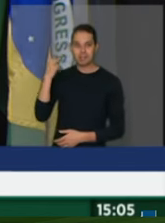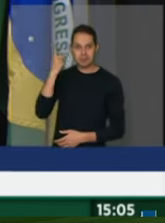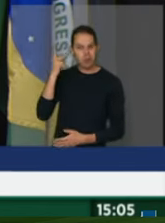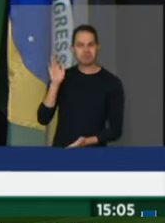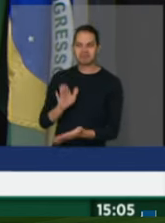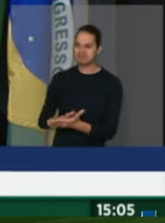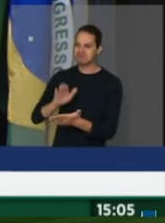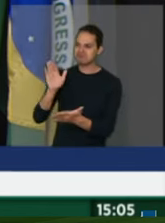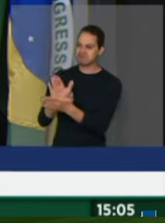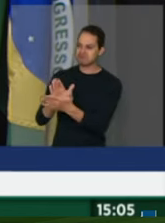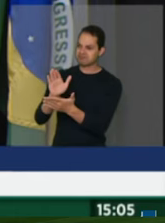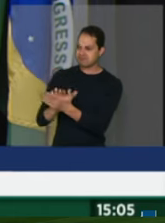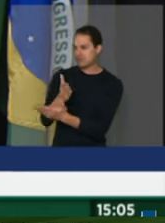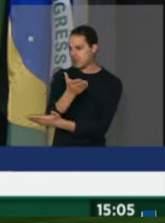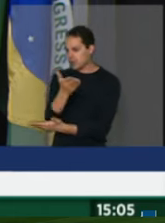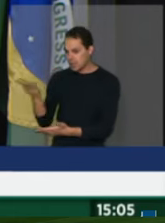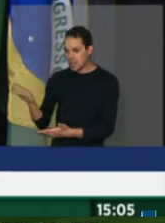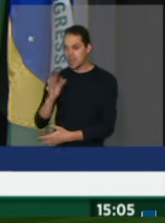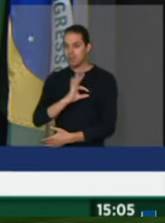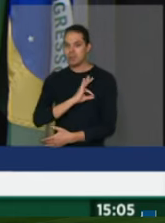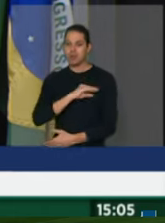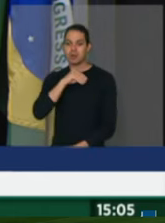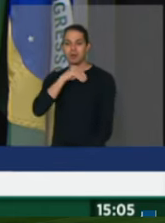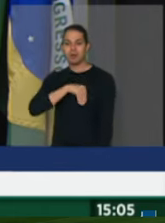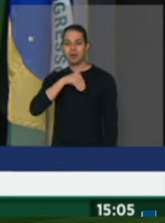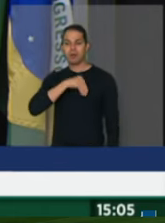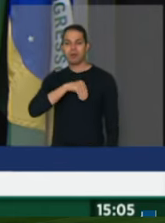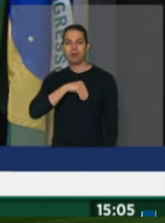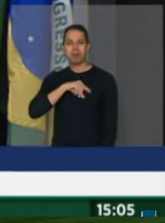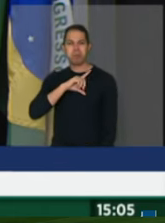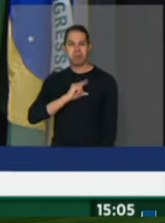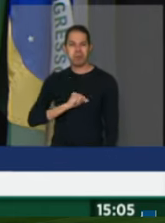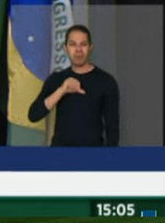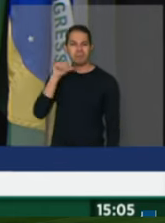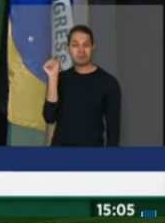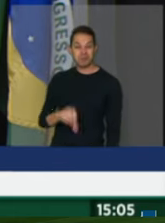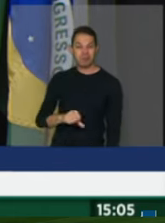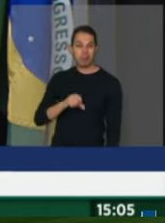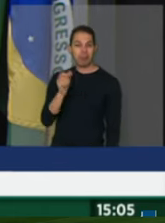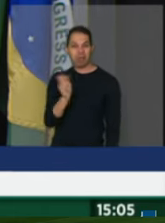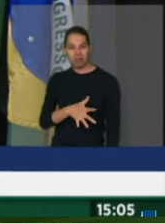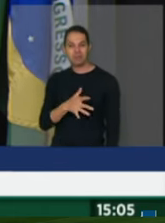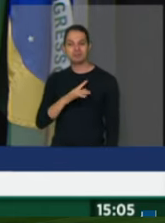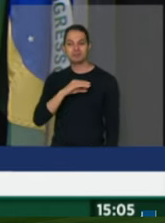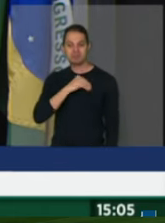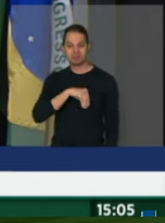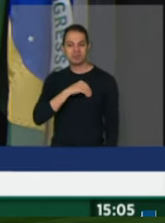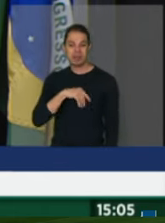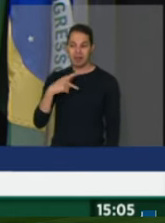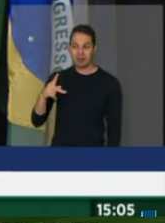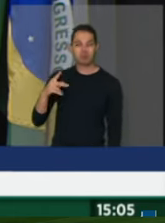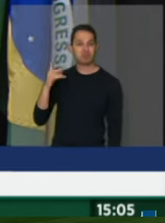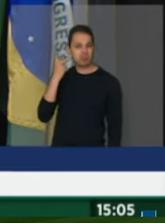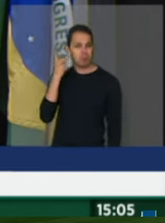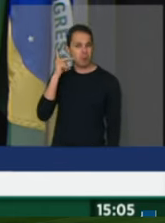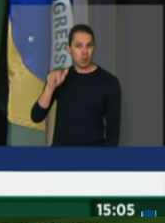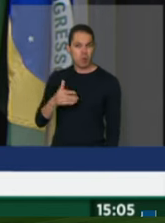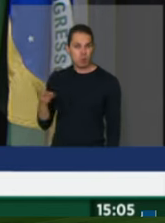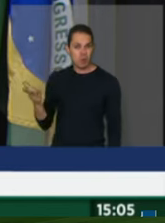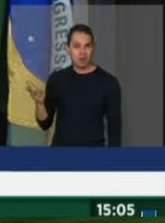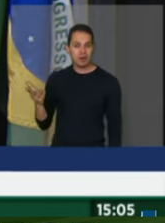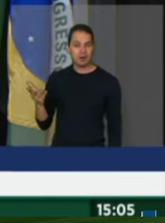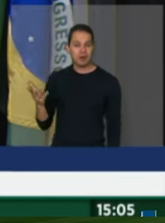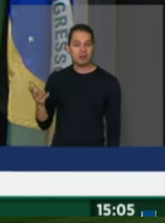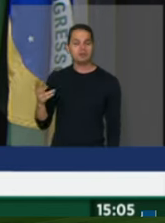Paulo a polícia que tem um salário mais defasado o pior salário de polícias no Brasil e que